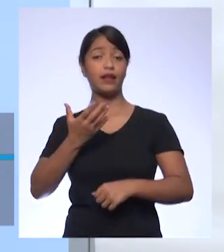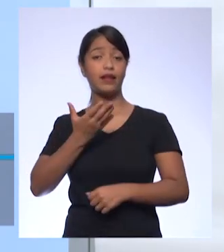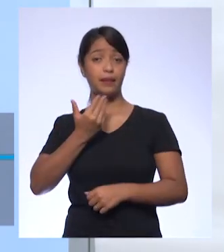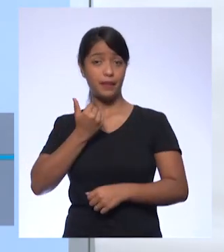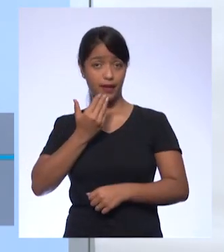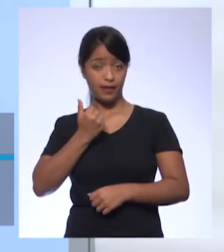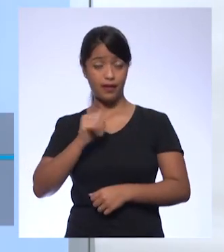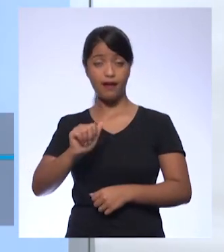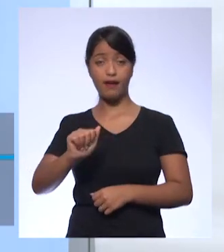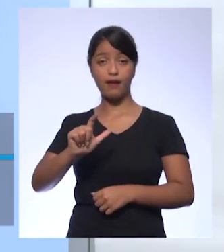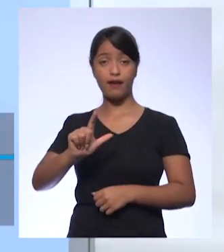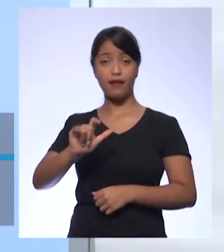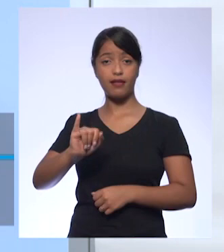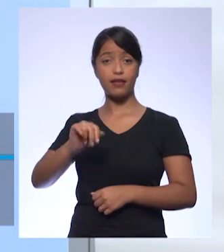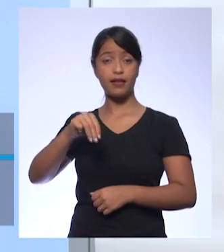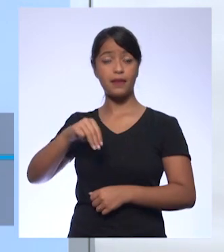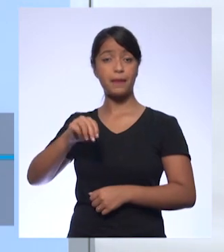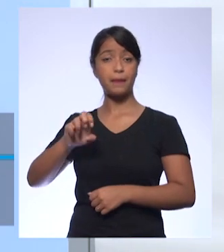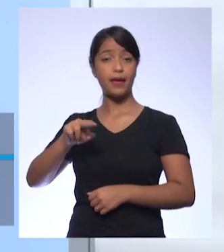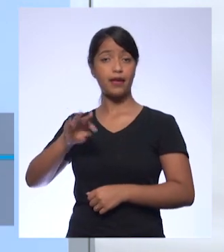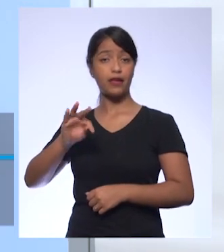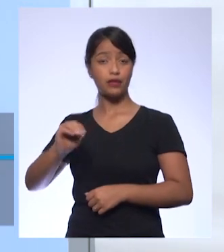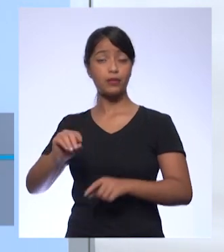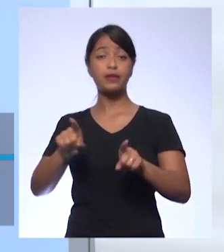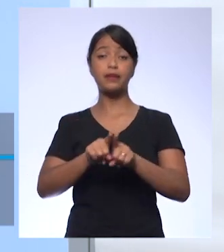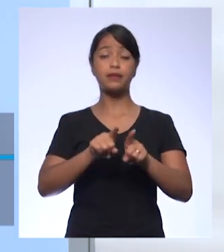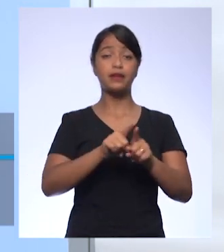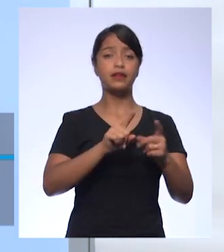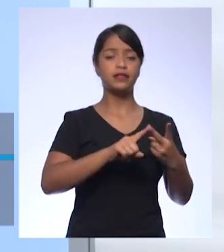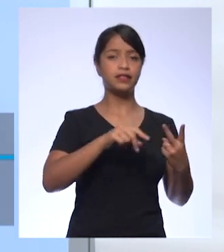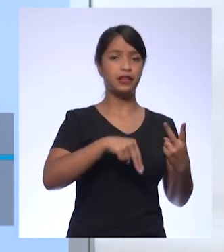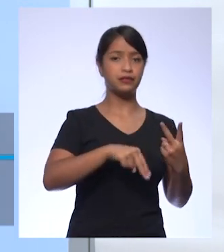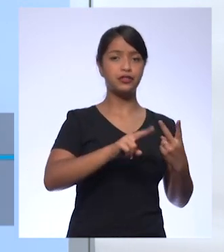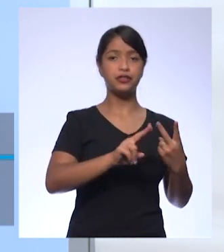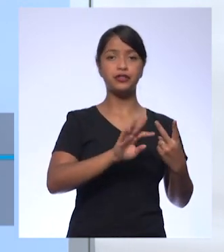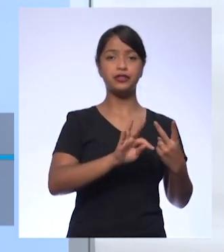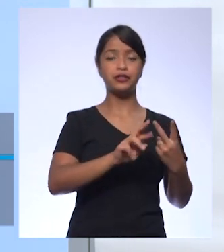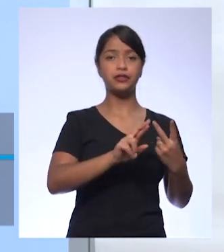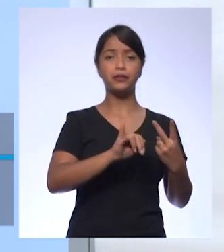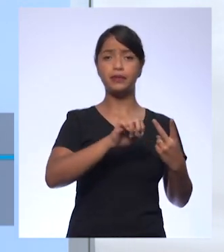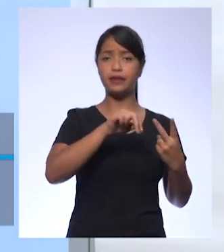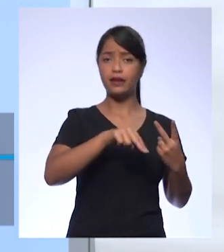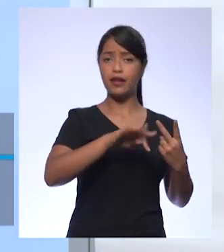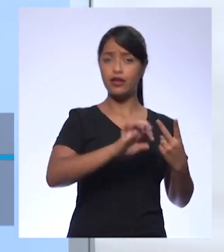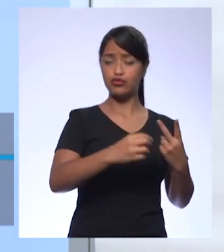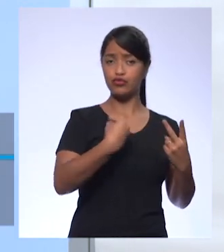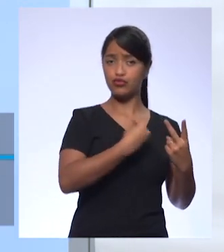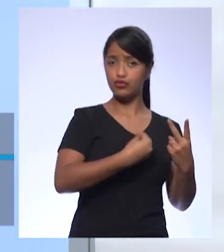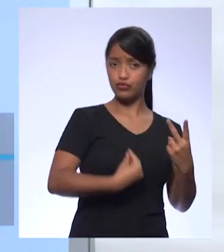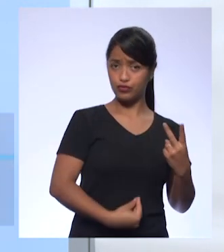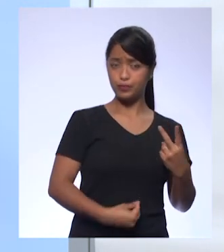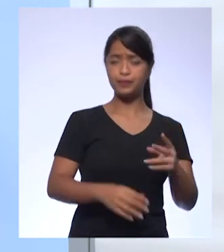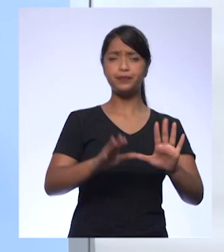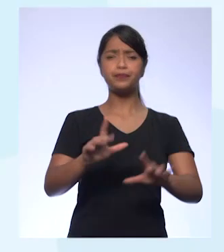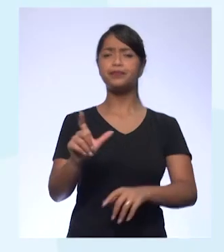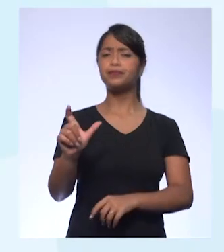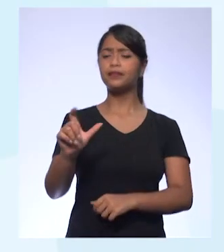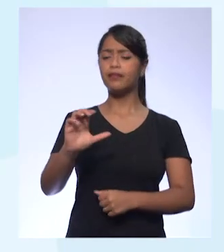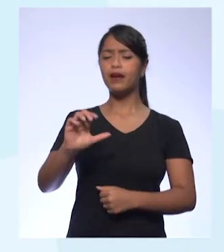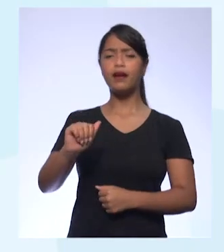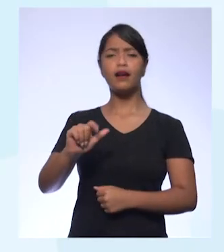ouve muita discussão sobre caloria, e agora eu quero saber de vocês. Você sabe dizer para mim o que é